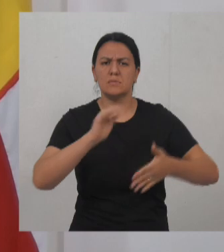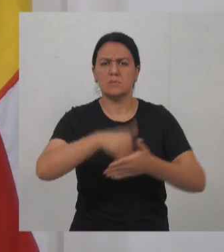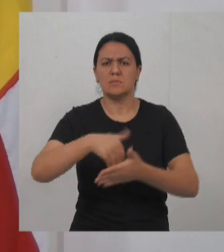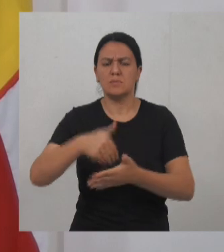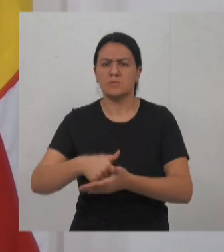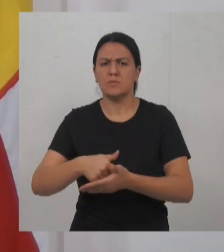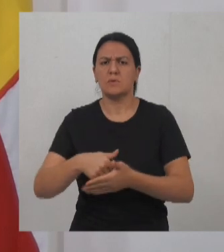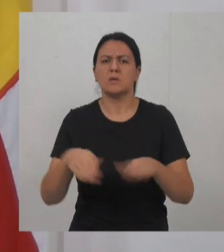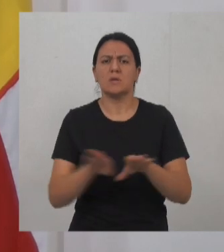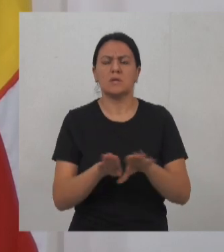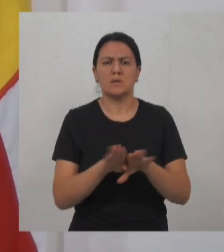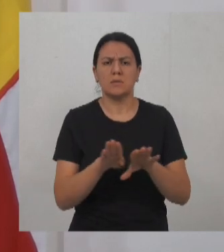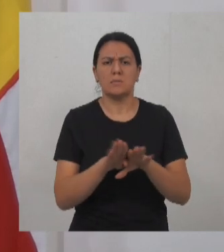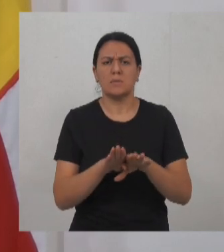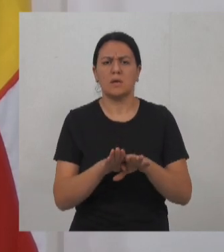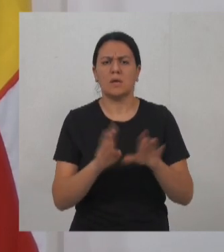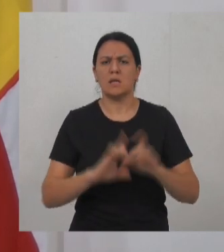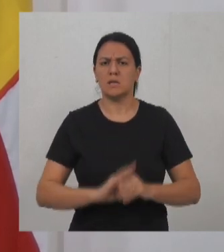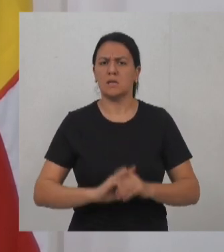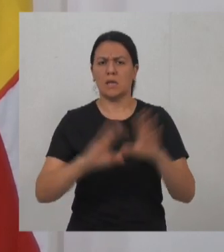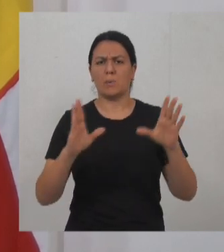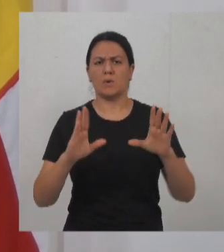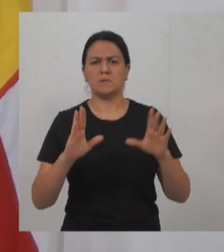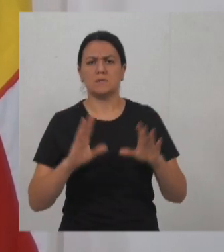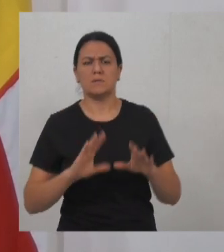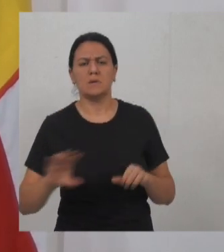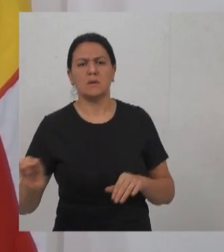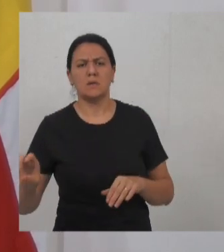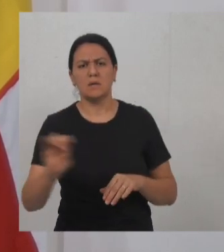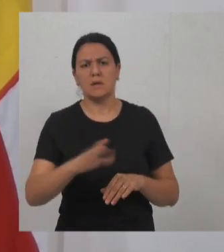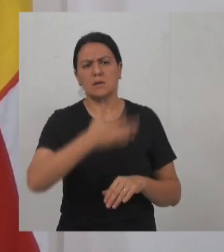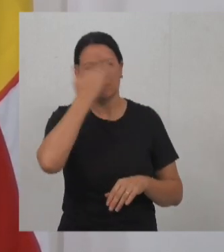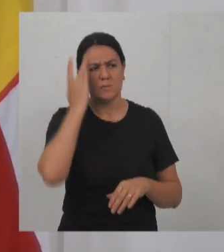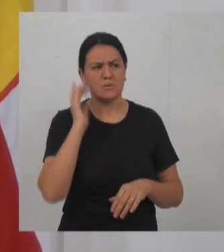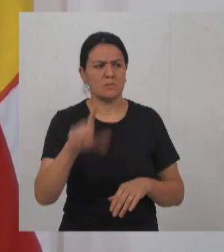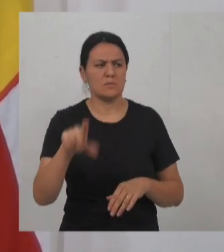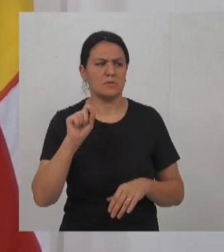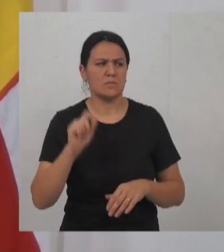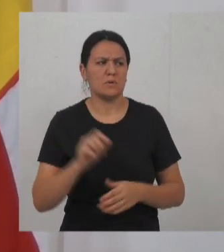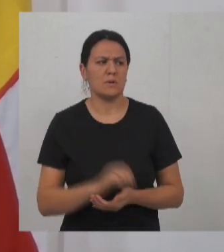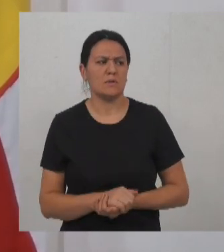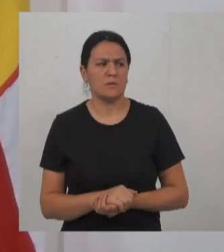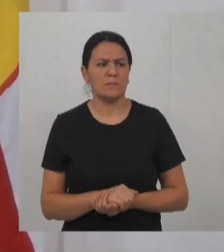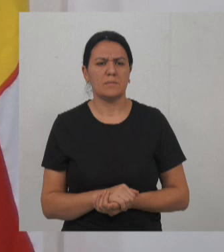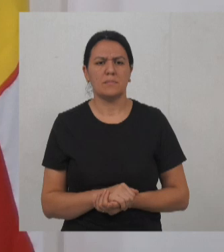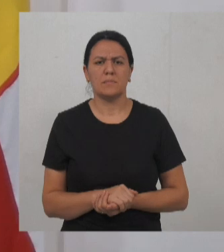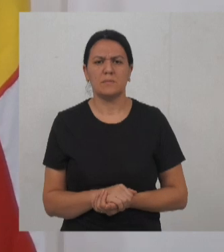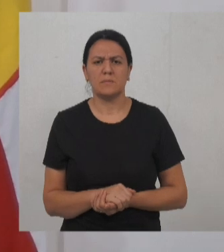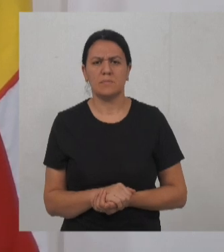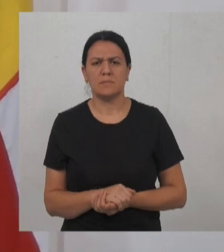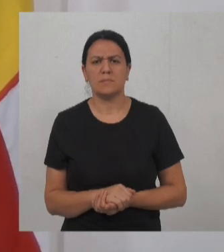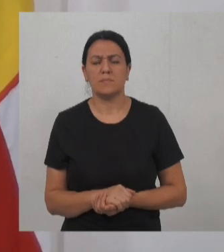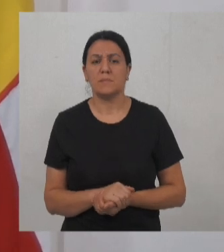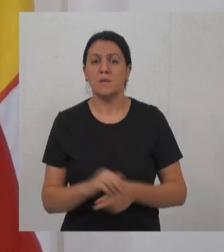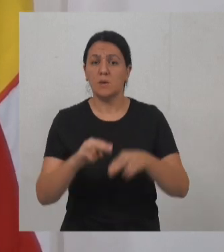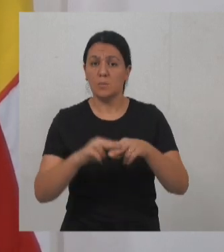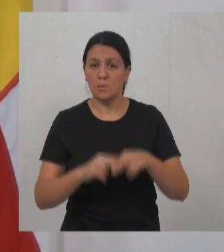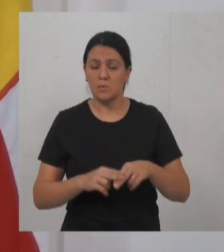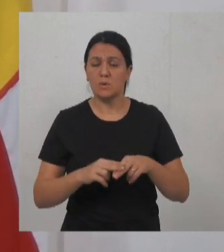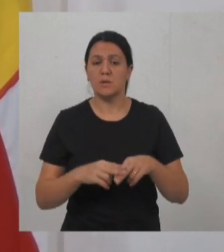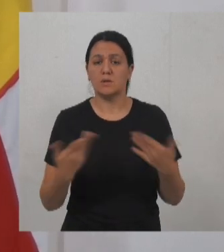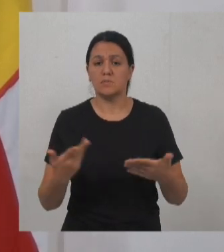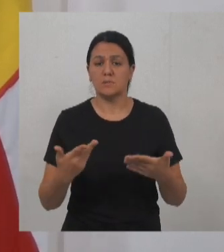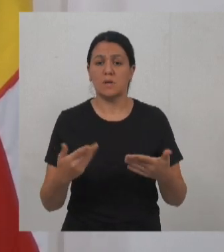e a confiança dos eleitores. Assegura-se a continuidade das instituições democráticas, consolidando a confiança no sistema